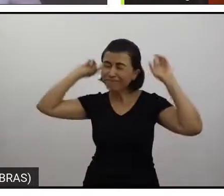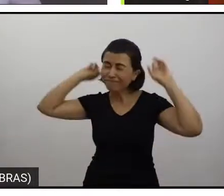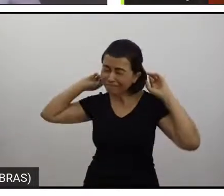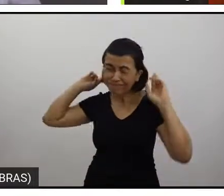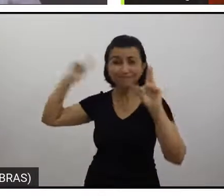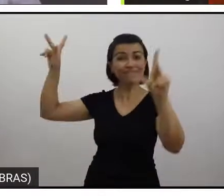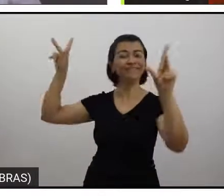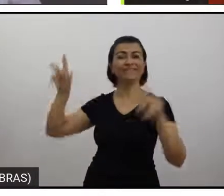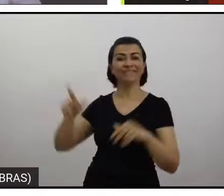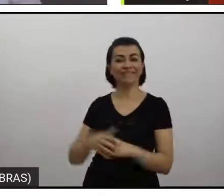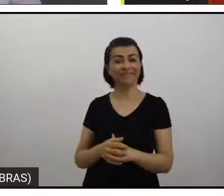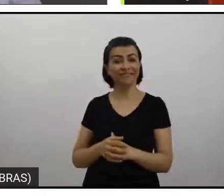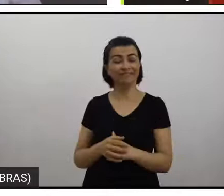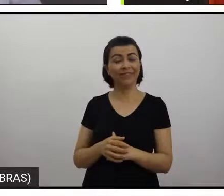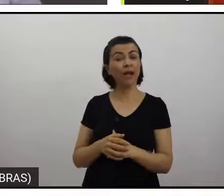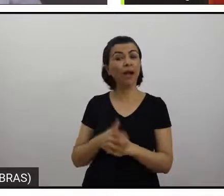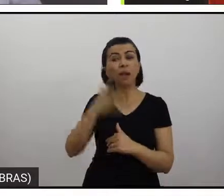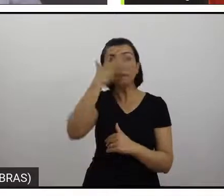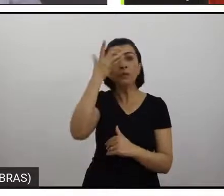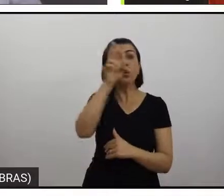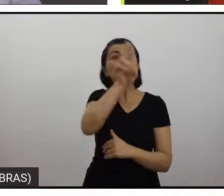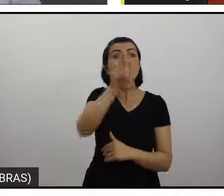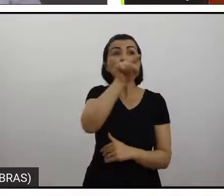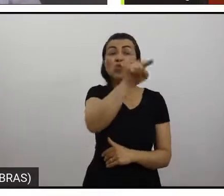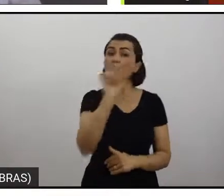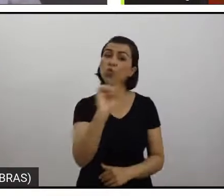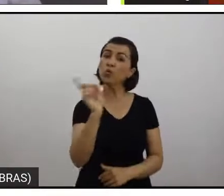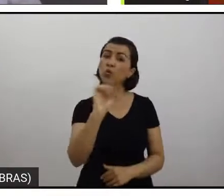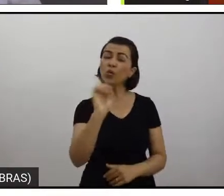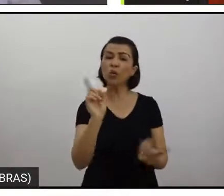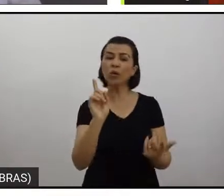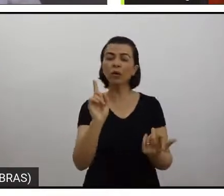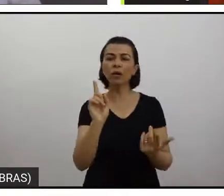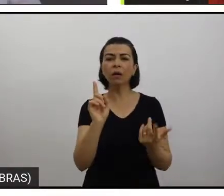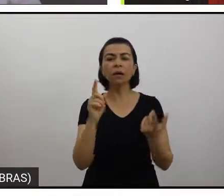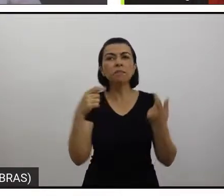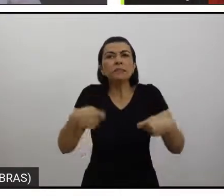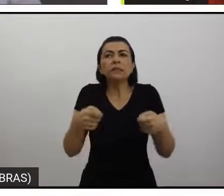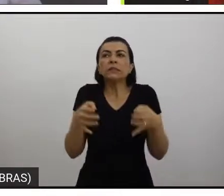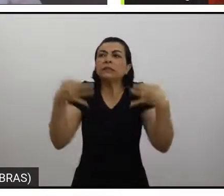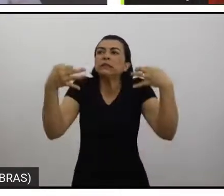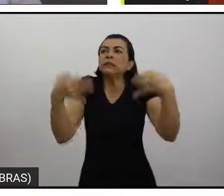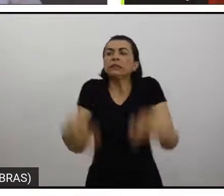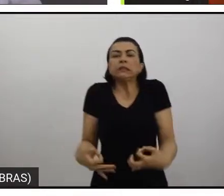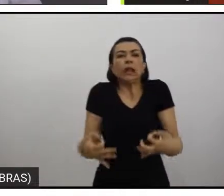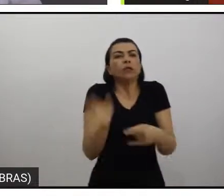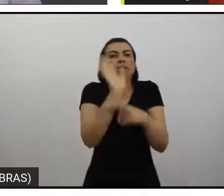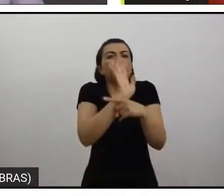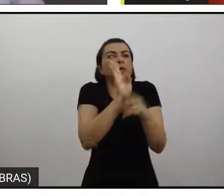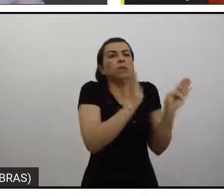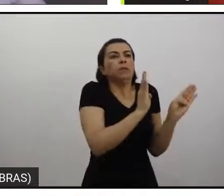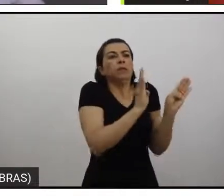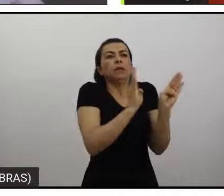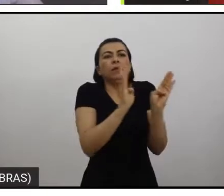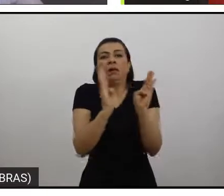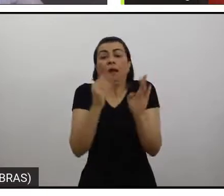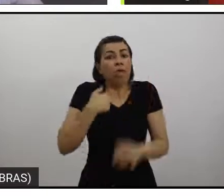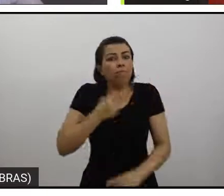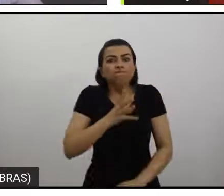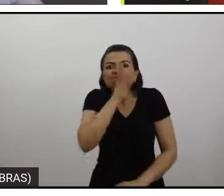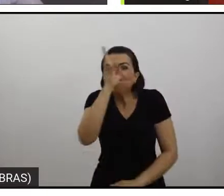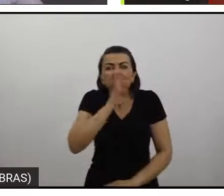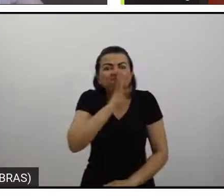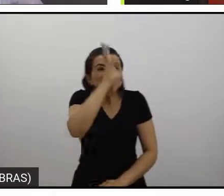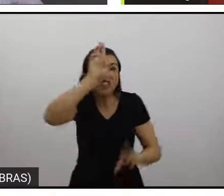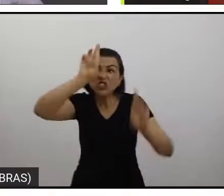Isso não se fazia, as pessoas ficavam tontas, passavam mal quando olhavam para isso. Então, tem isso que eu